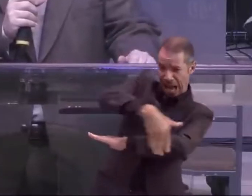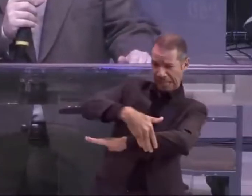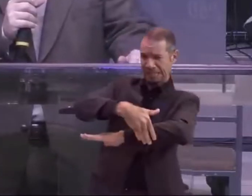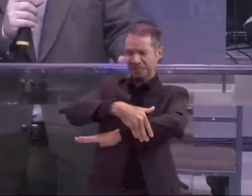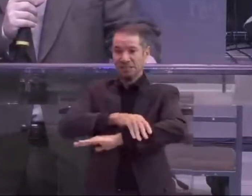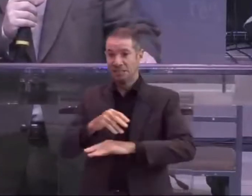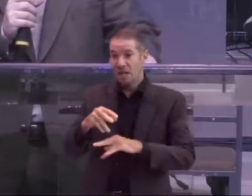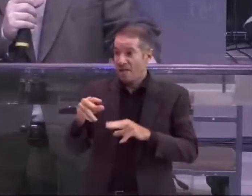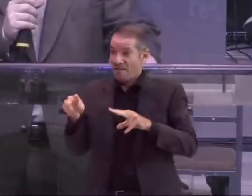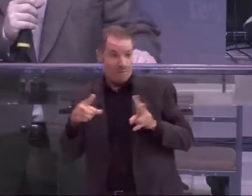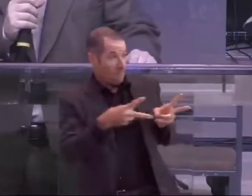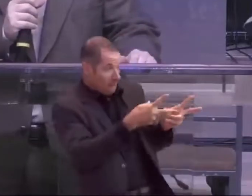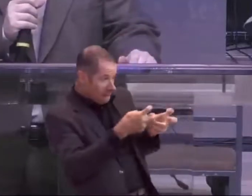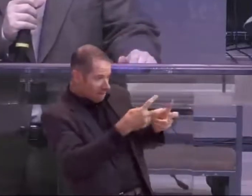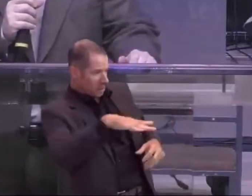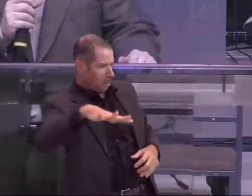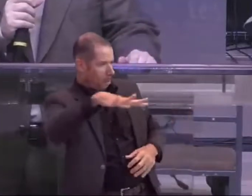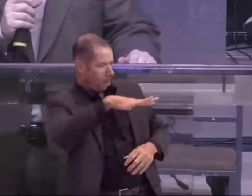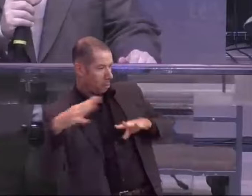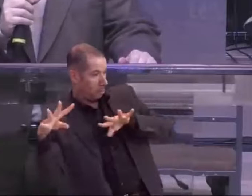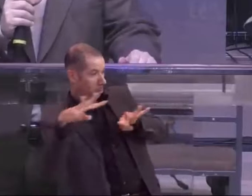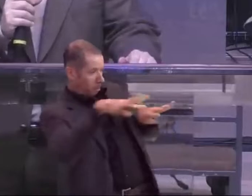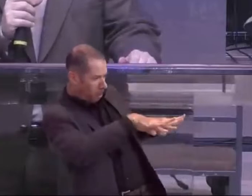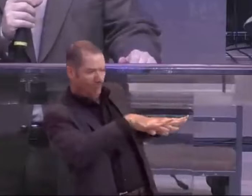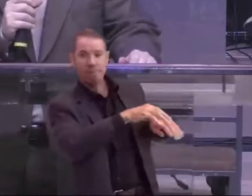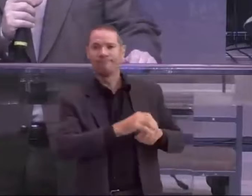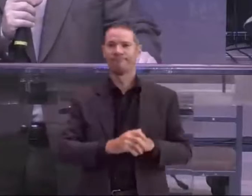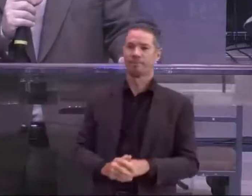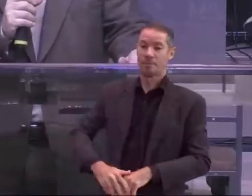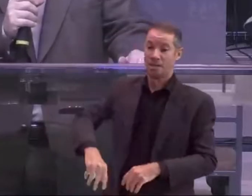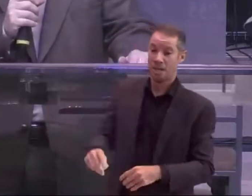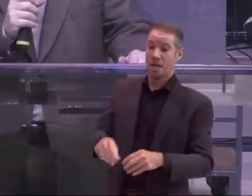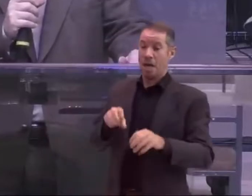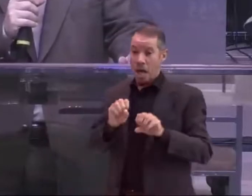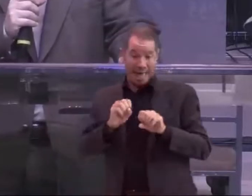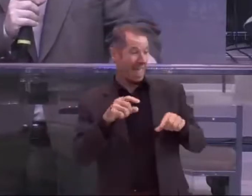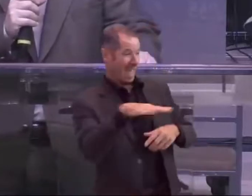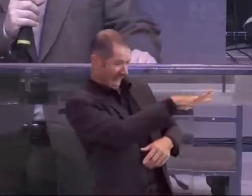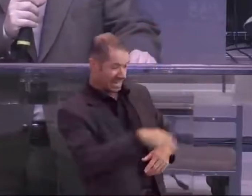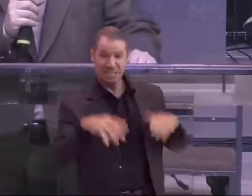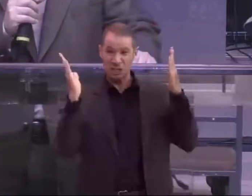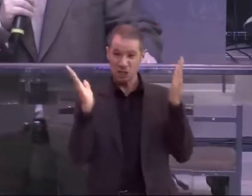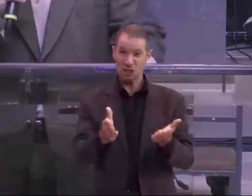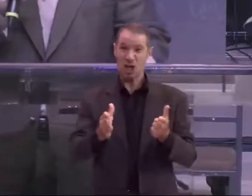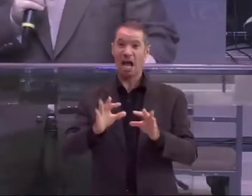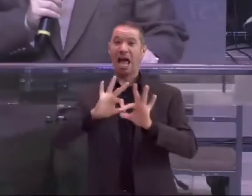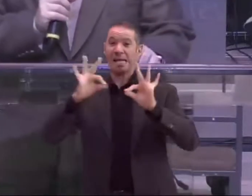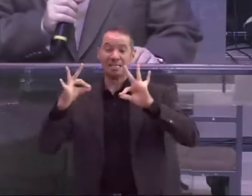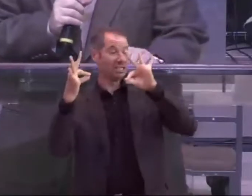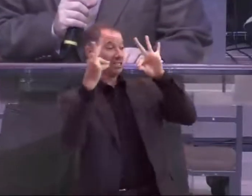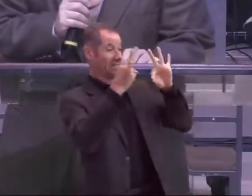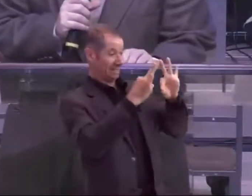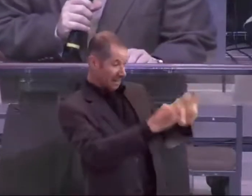de serem vistos pelos outros. Eu lhes asseguro que eles já receberam sua